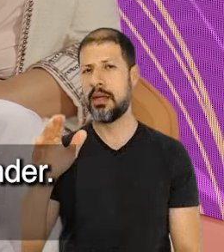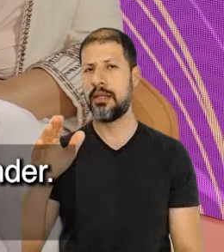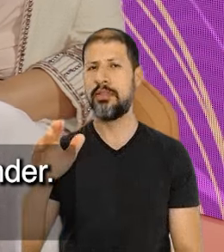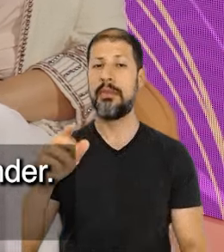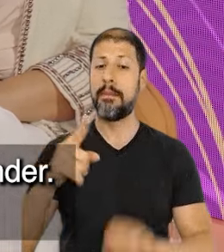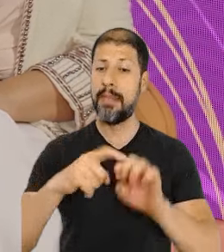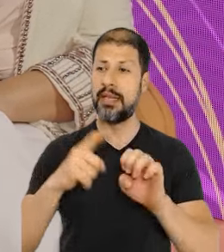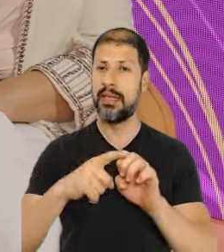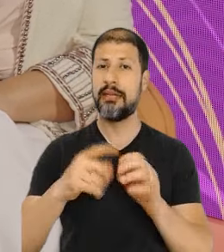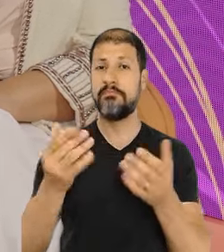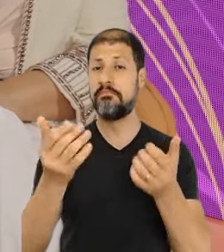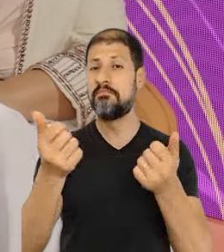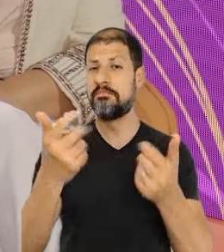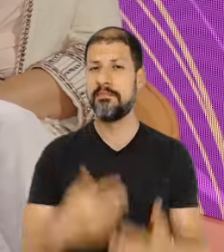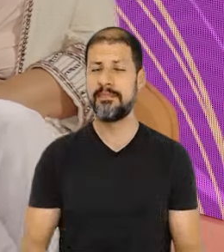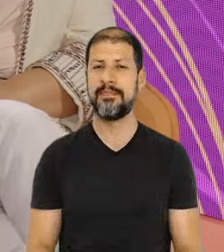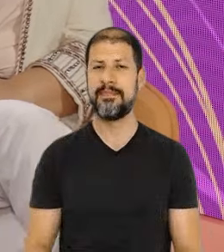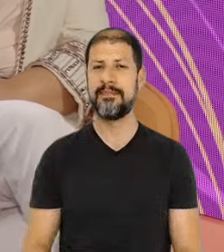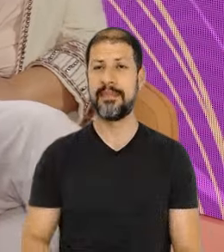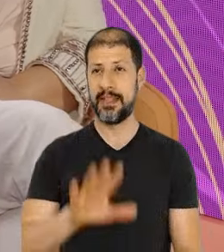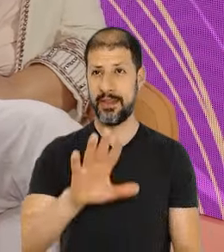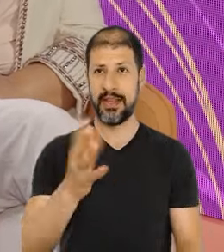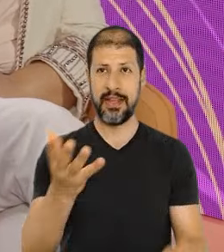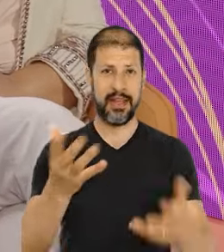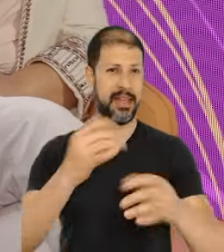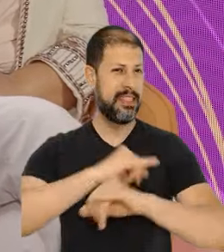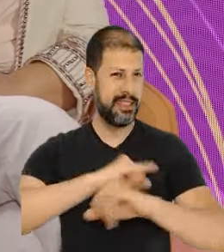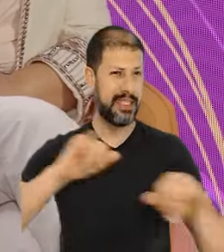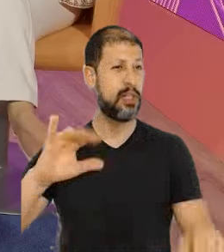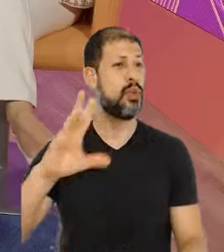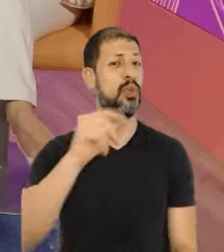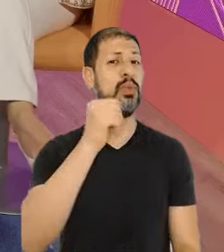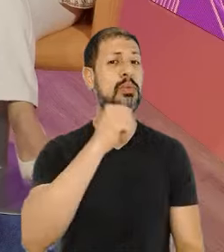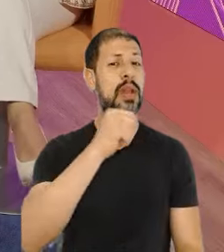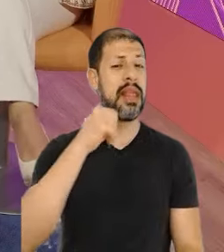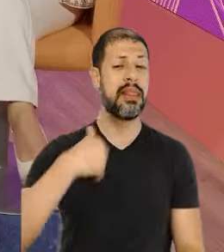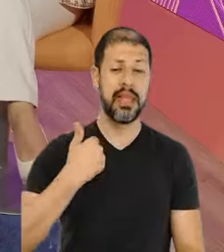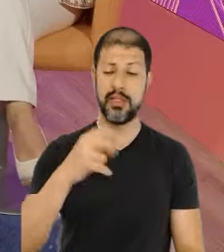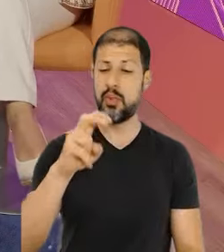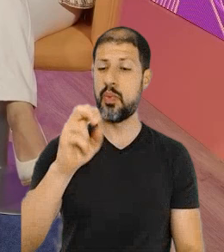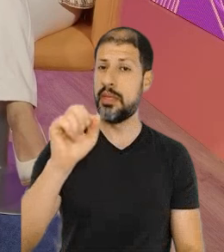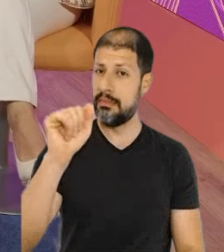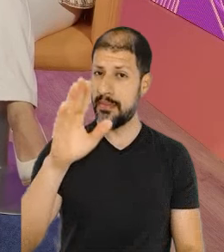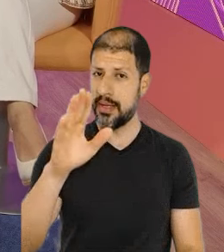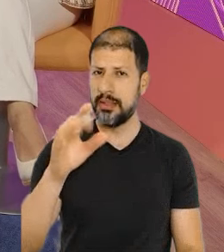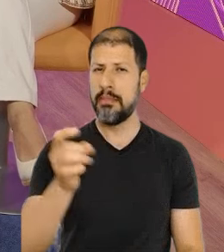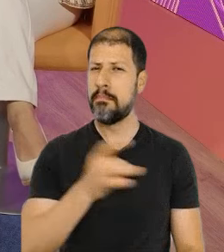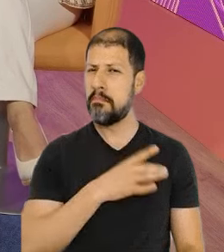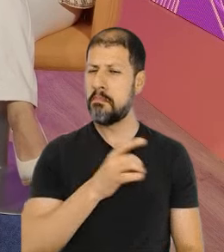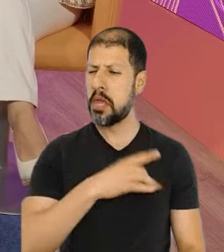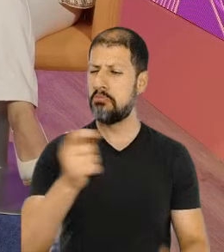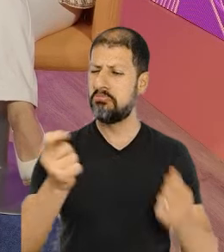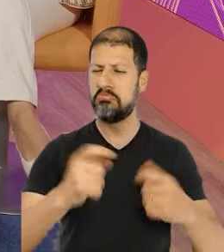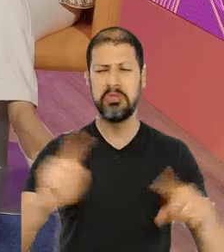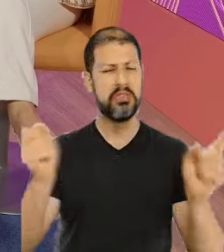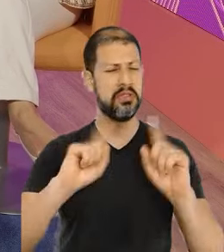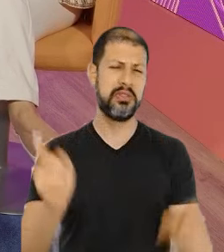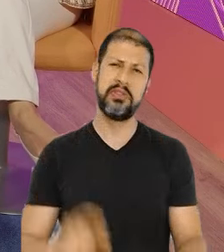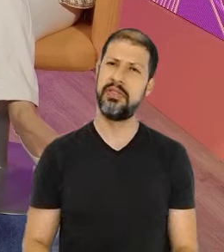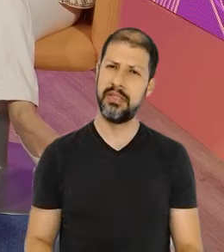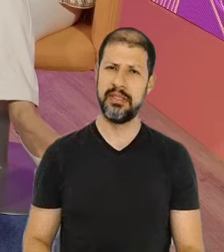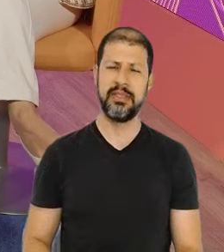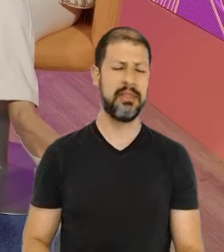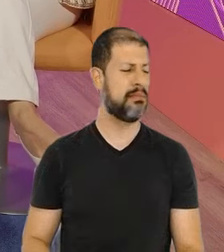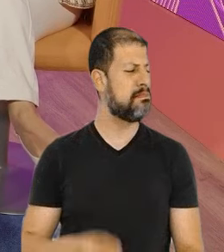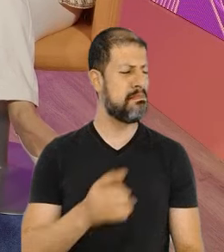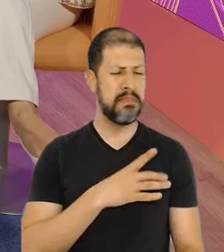gente um pouquinho olha Gente o que eu quero deixar bem claro pra mulherada aí De 50 a mais não tenham medo não tenham medo de ser